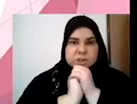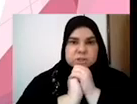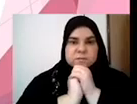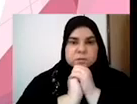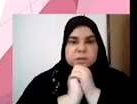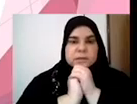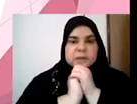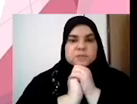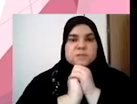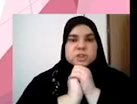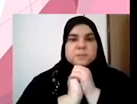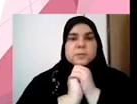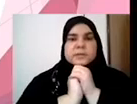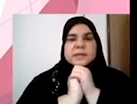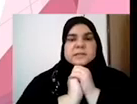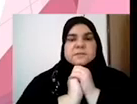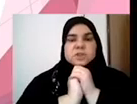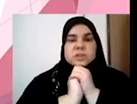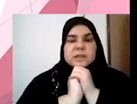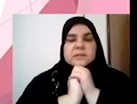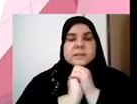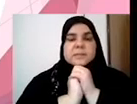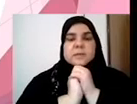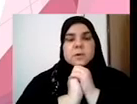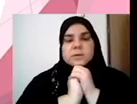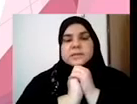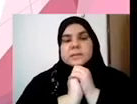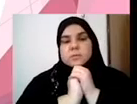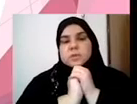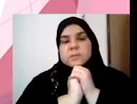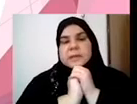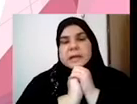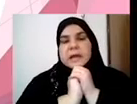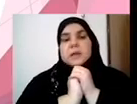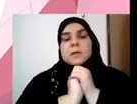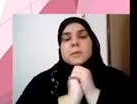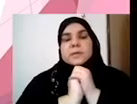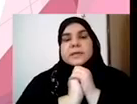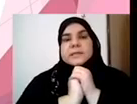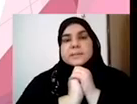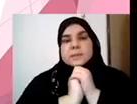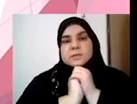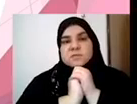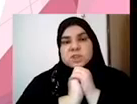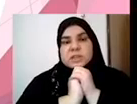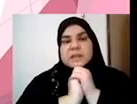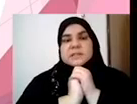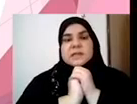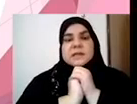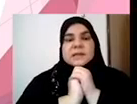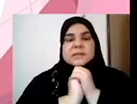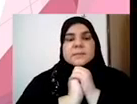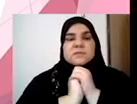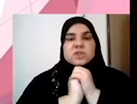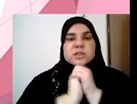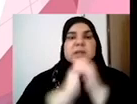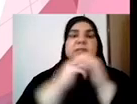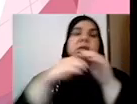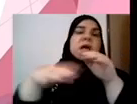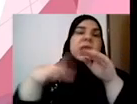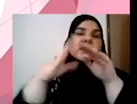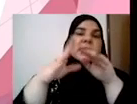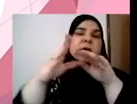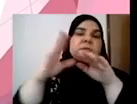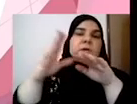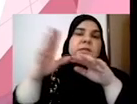a negativo. Tá? Dividir por 10 a 23 é a mesma coisa que multiplicar por 10 a menos 23. O que é 10 a menos